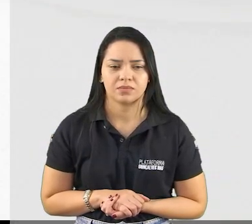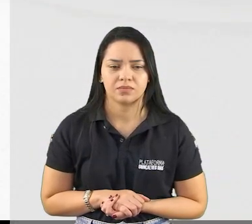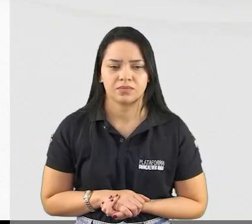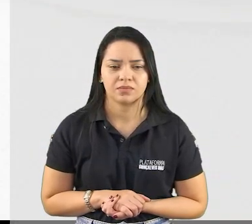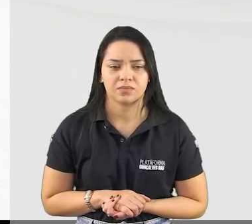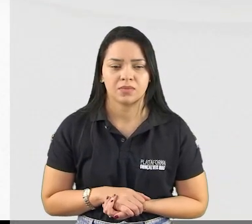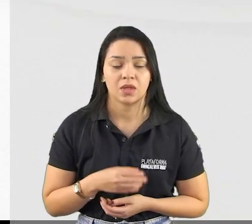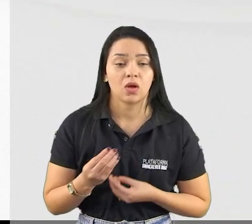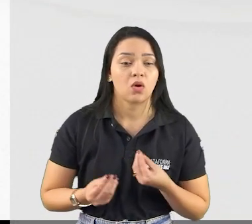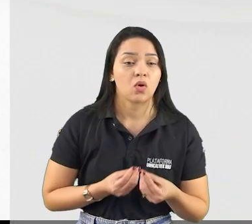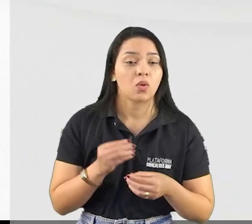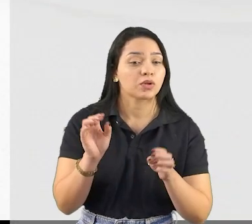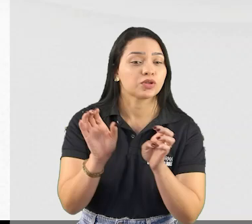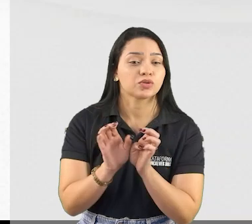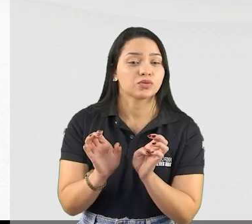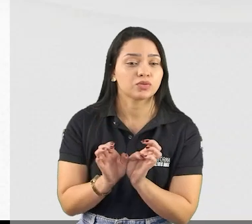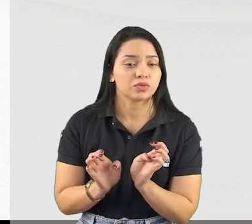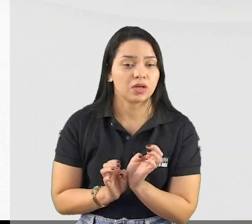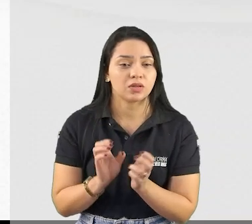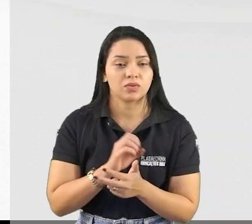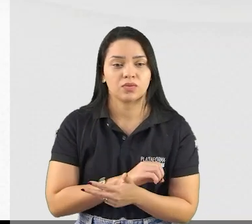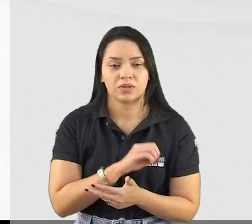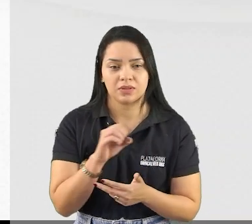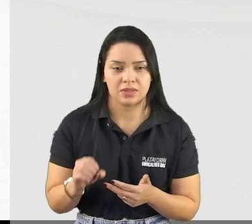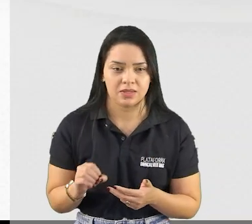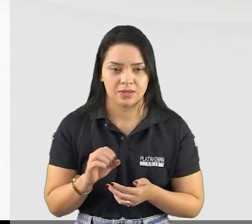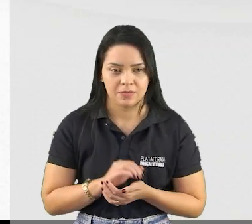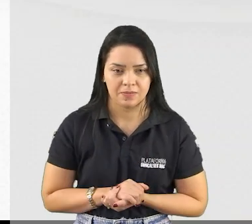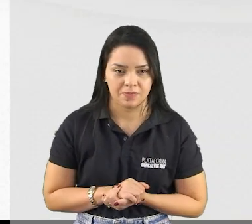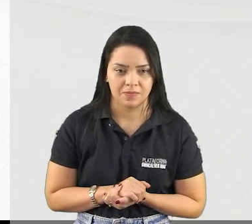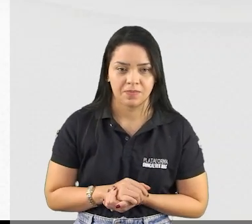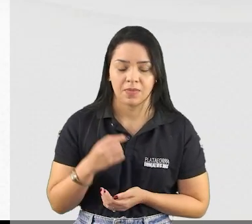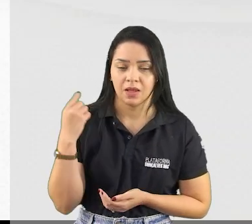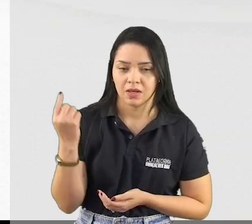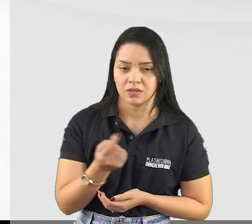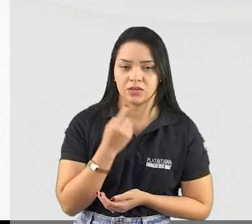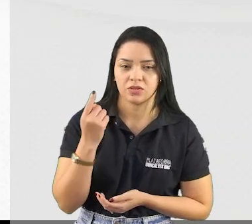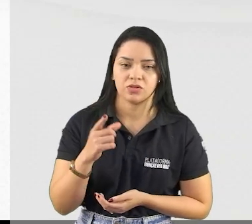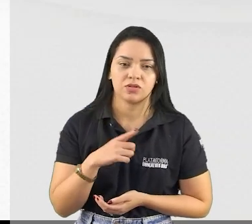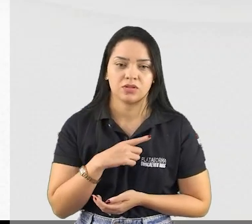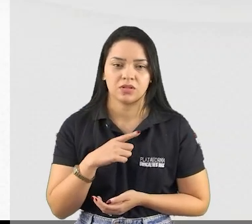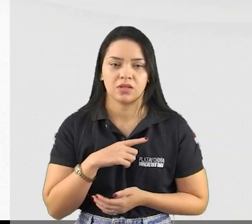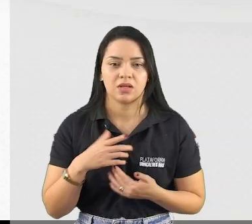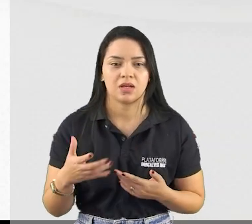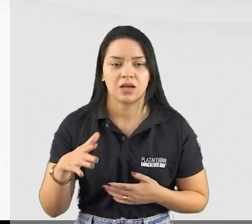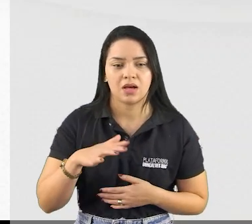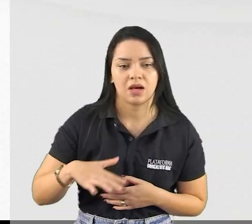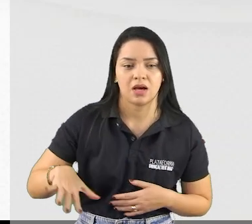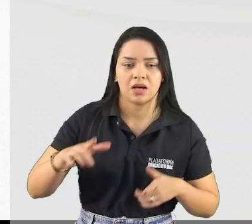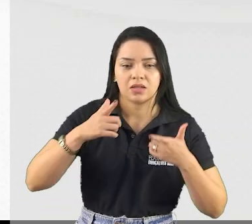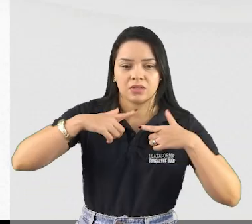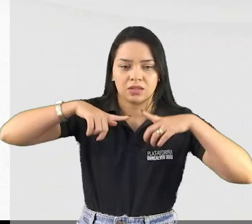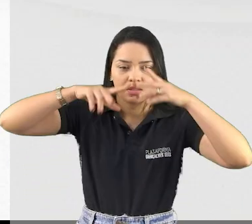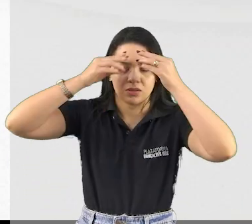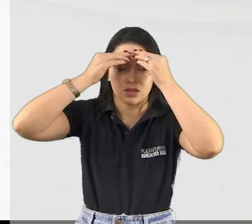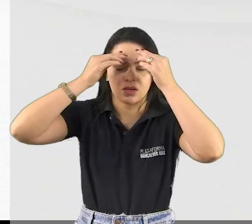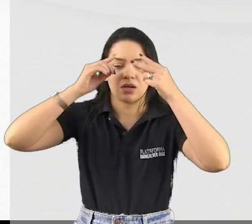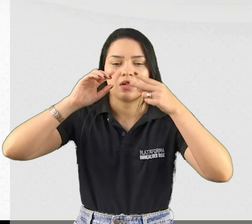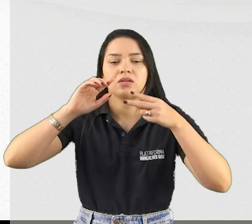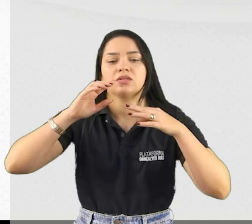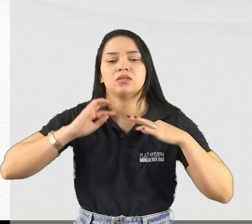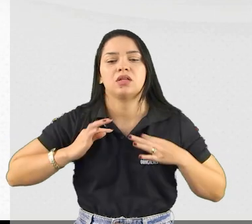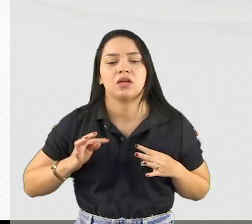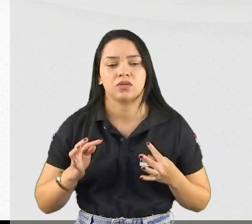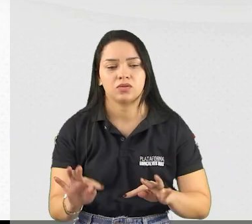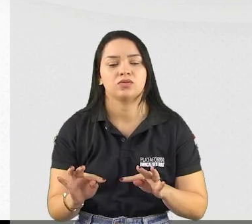E aí, como é que está estruturado o Enem? No primeiro dia, geralmente a gente tem aí a área de linguagens, códigos e